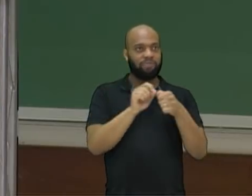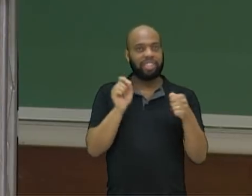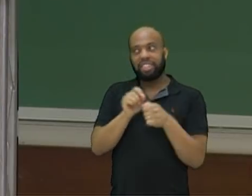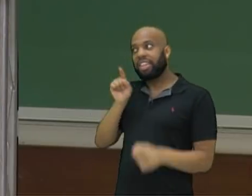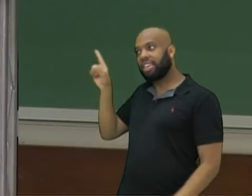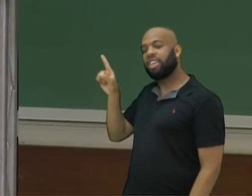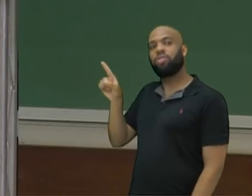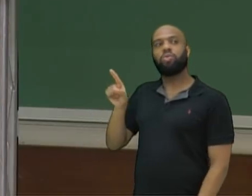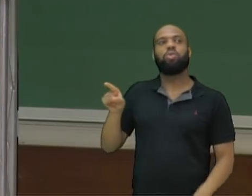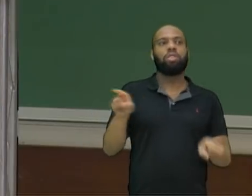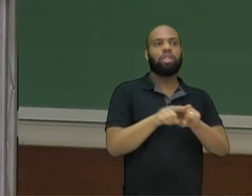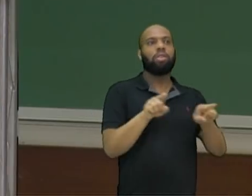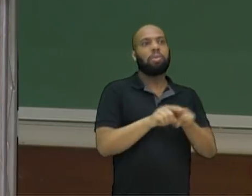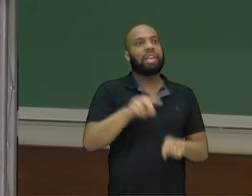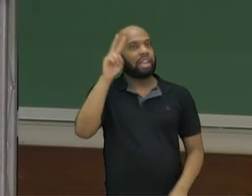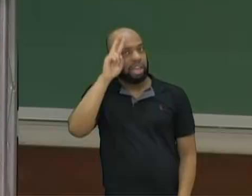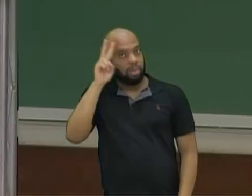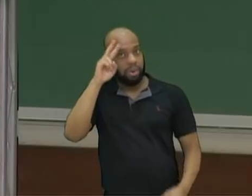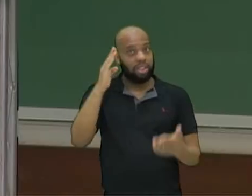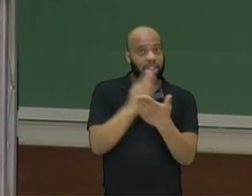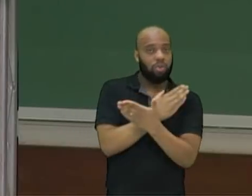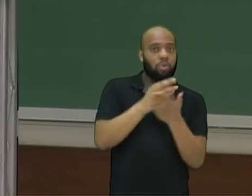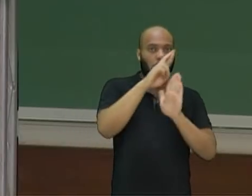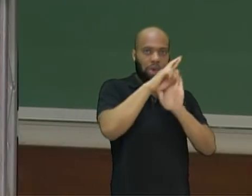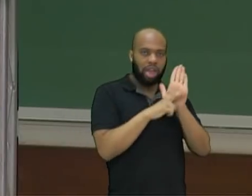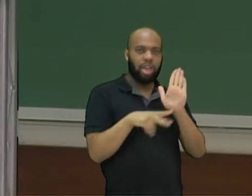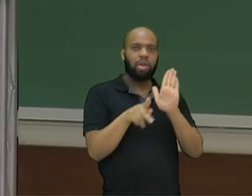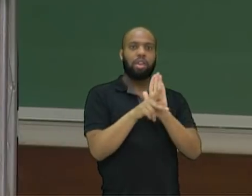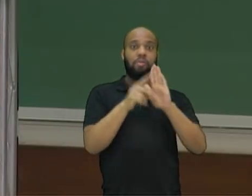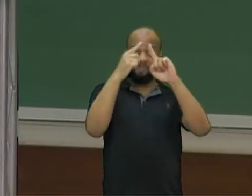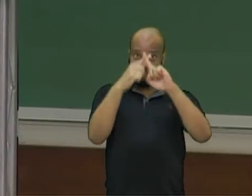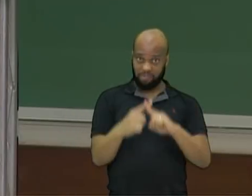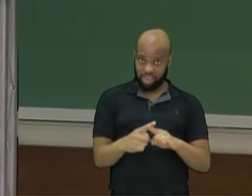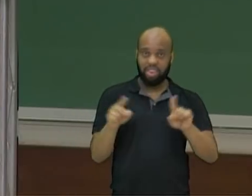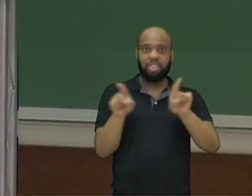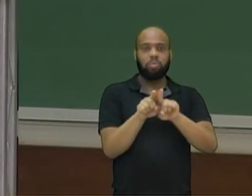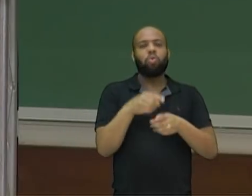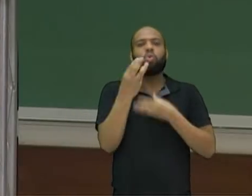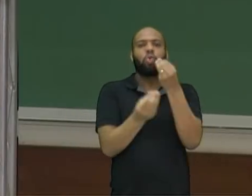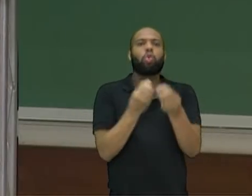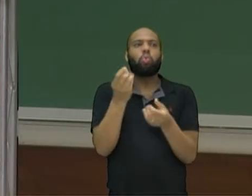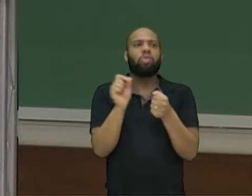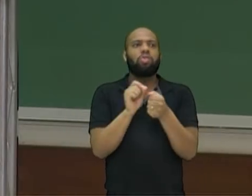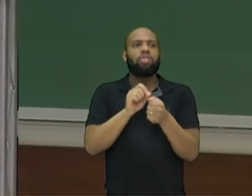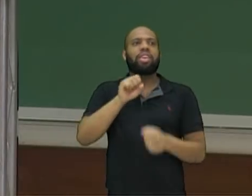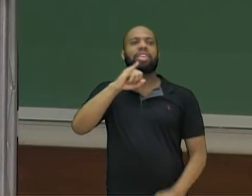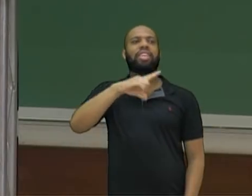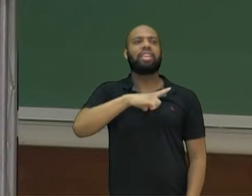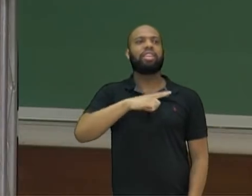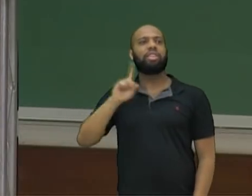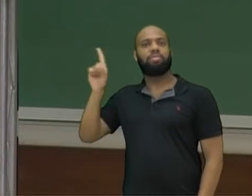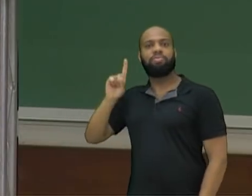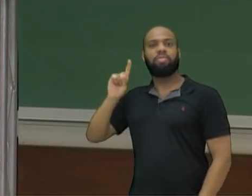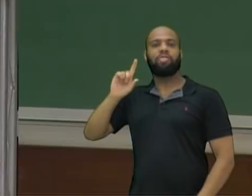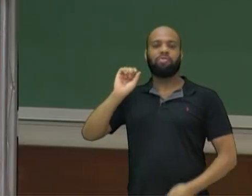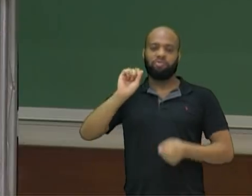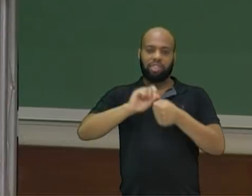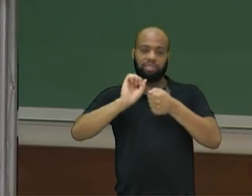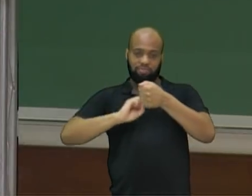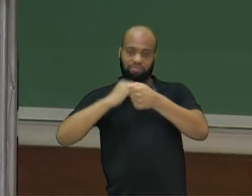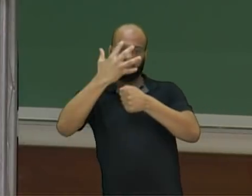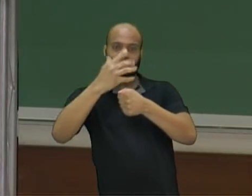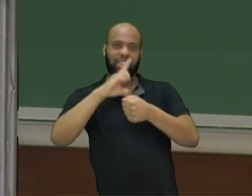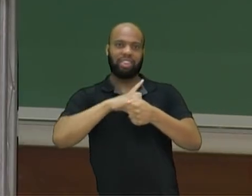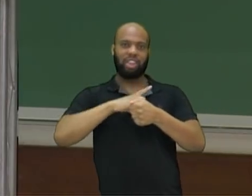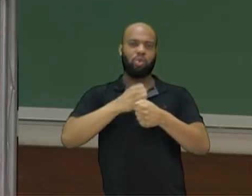vamos relembrar aí algumas propriedades da multiplicação, como que a gente opera quando a gente vai calcular o quadrado de um